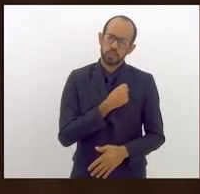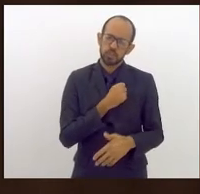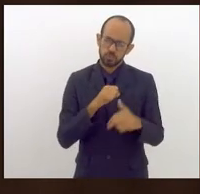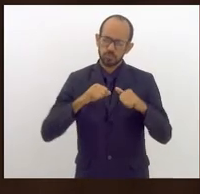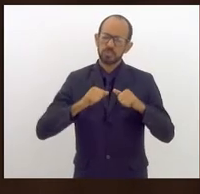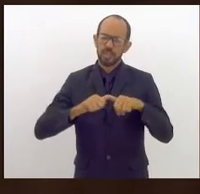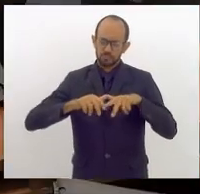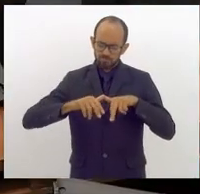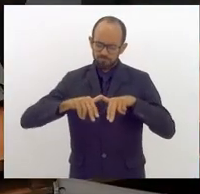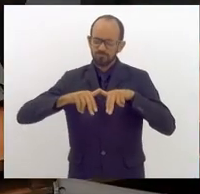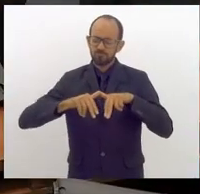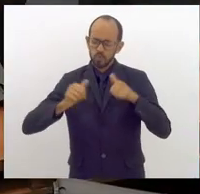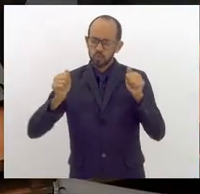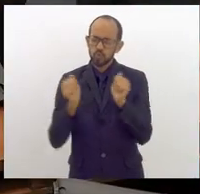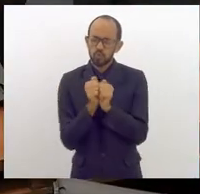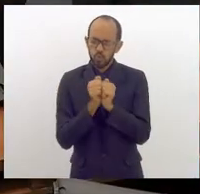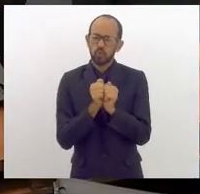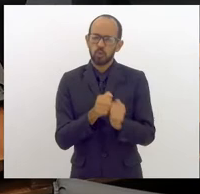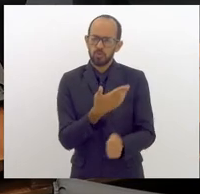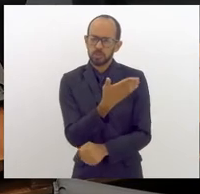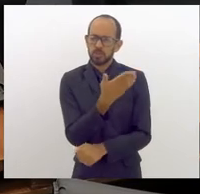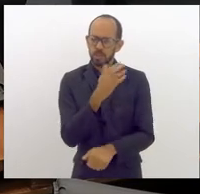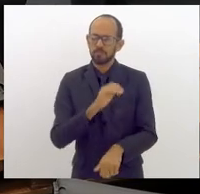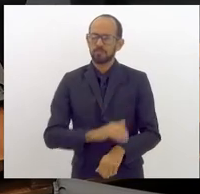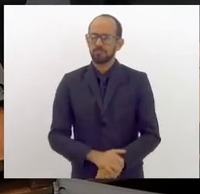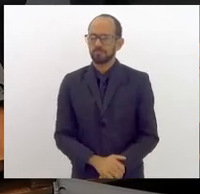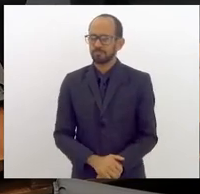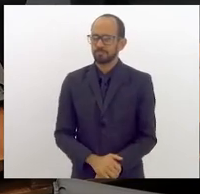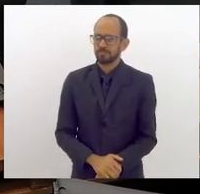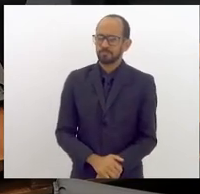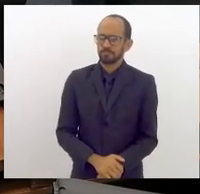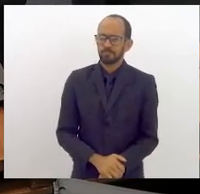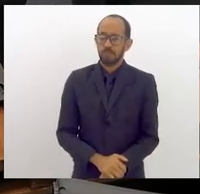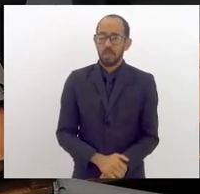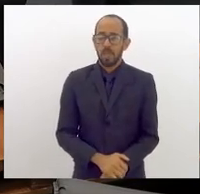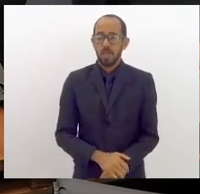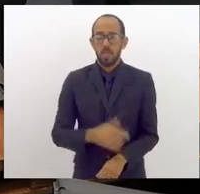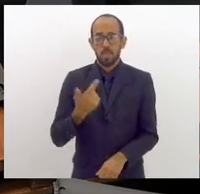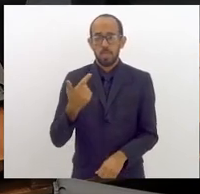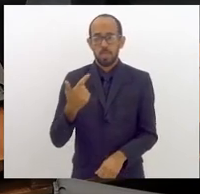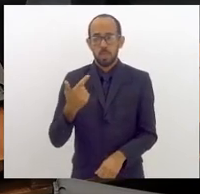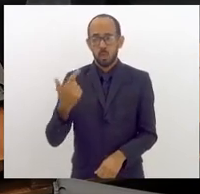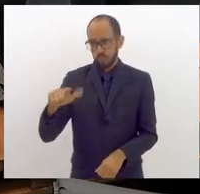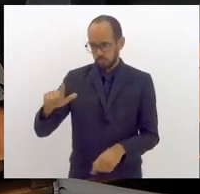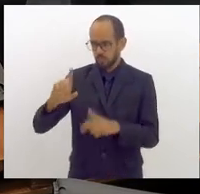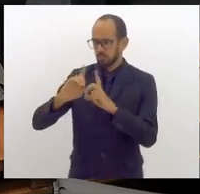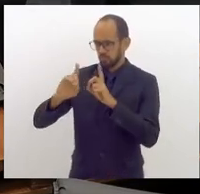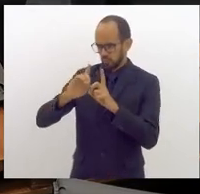lado em 2020 obrigada não havia no que Queira discutir brevemente